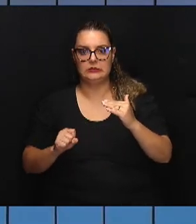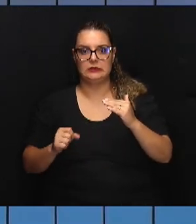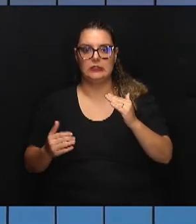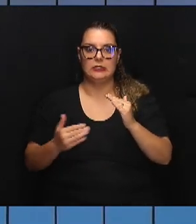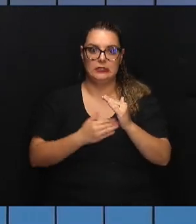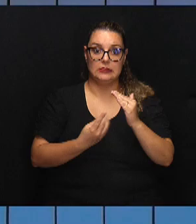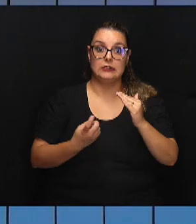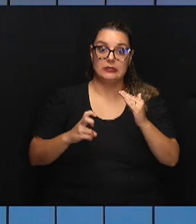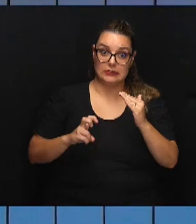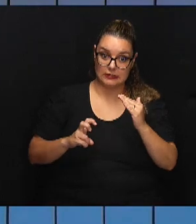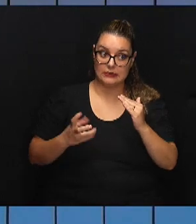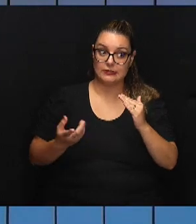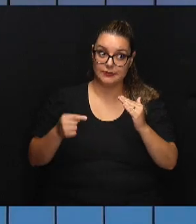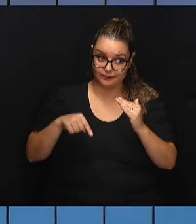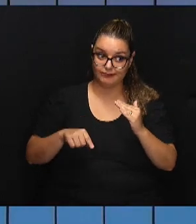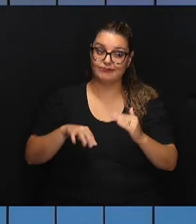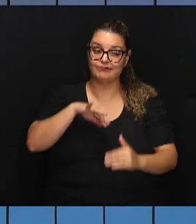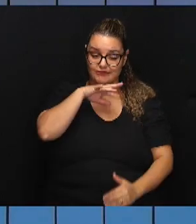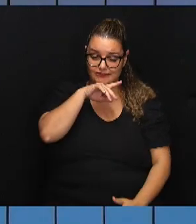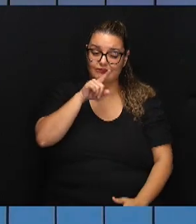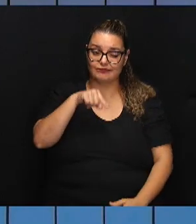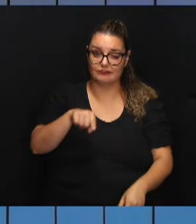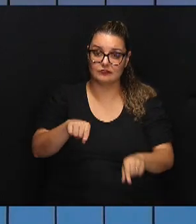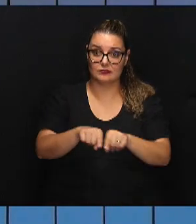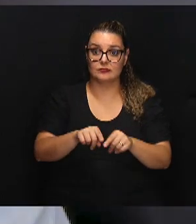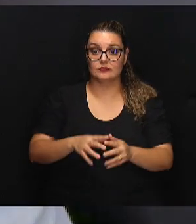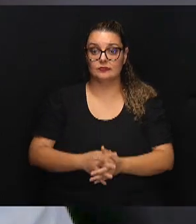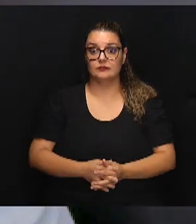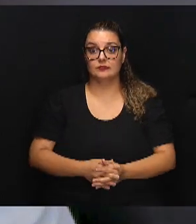15 graus. E isso faz mal também, né?